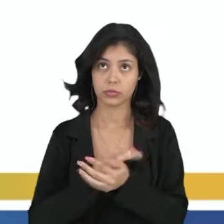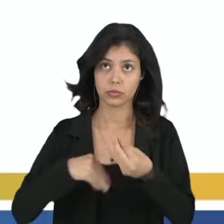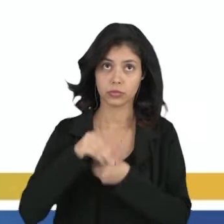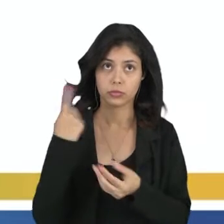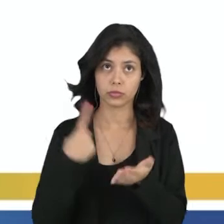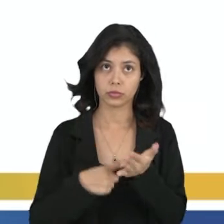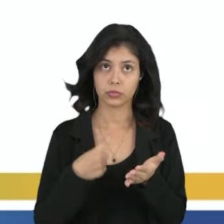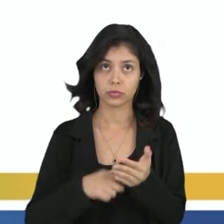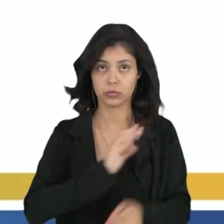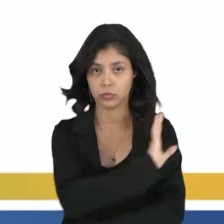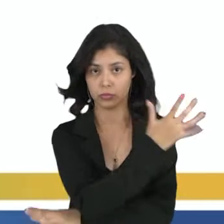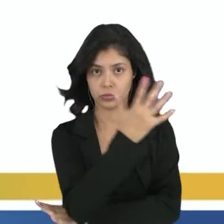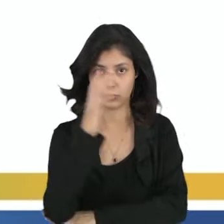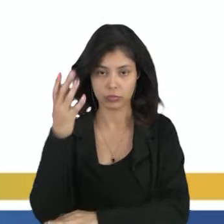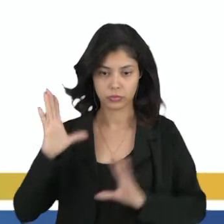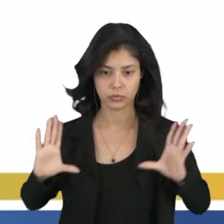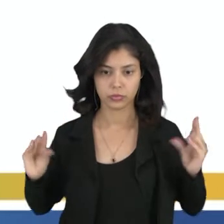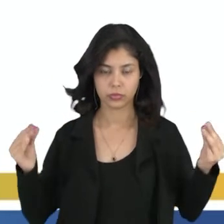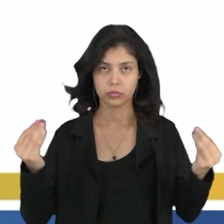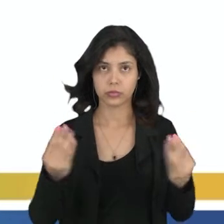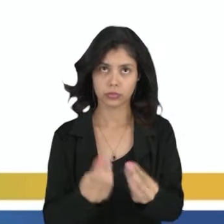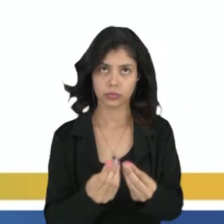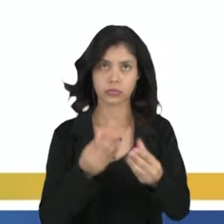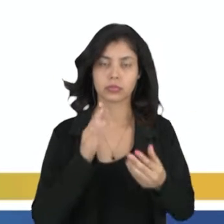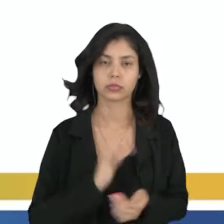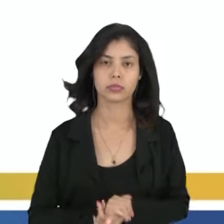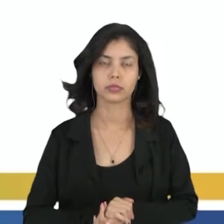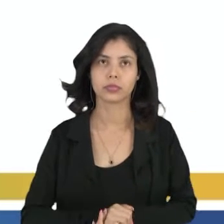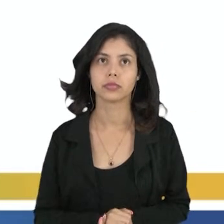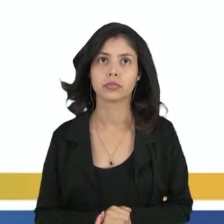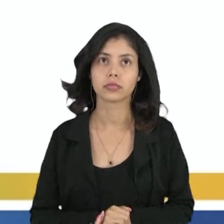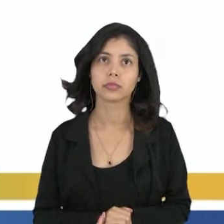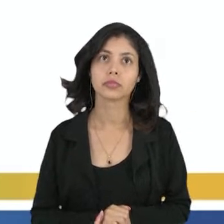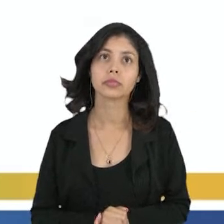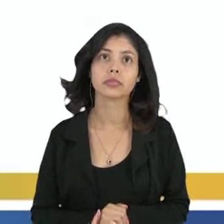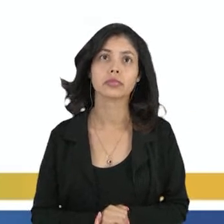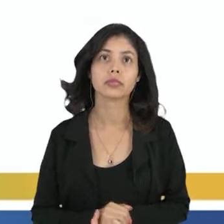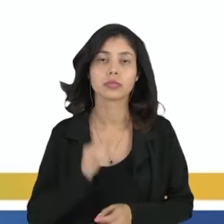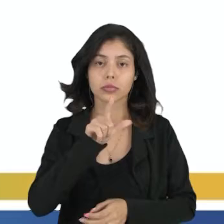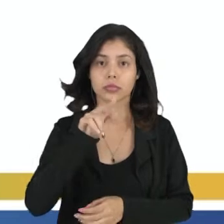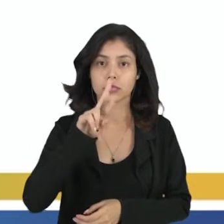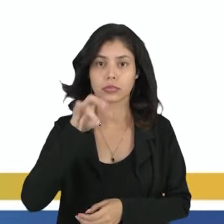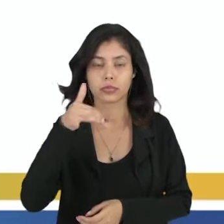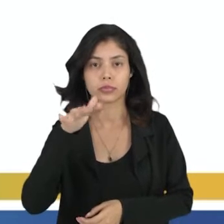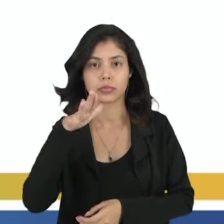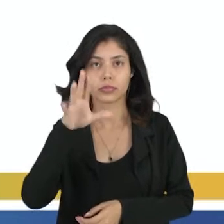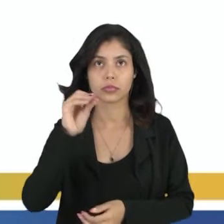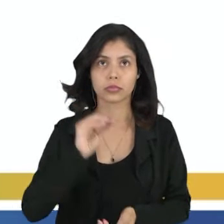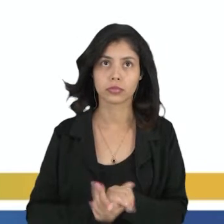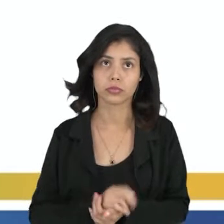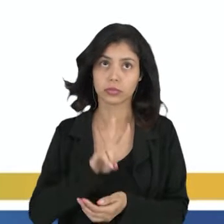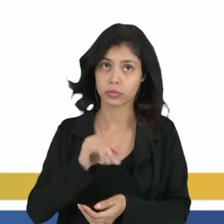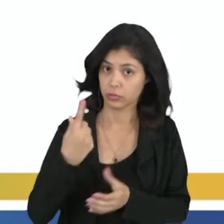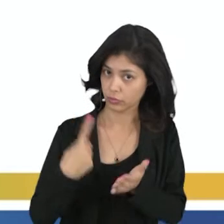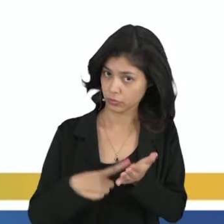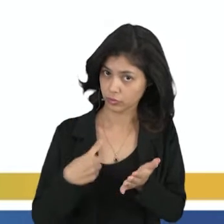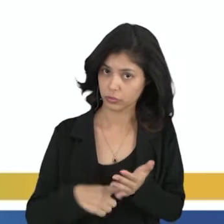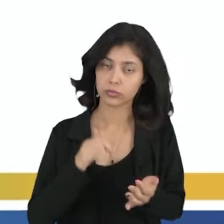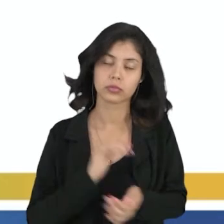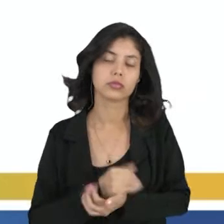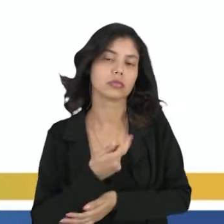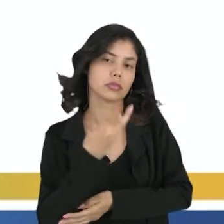as reações de acordo com a natureza das substâncias. Então, essa classificação vai ser de acordo com